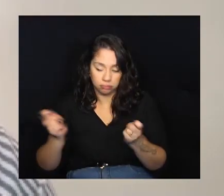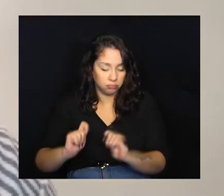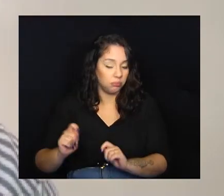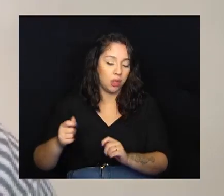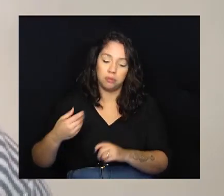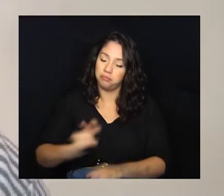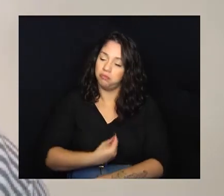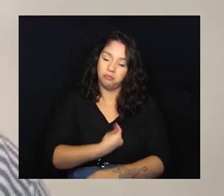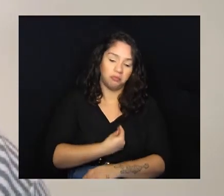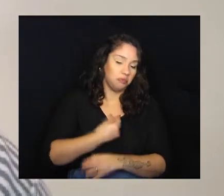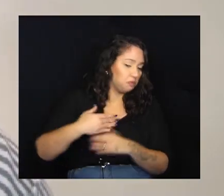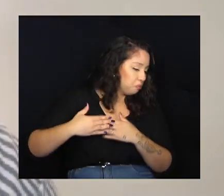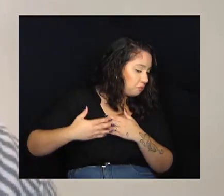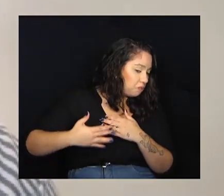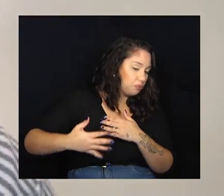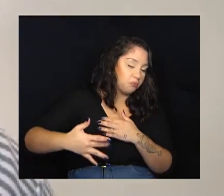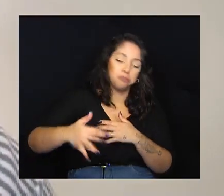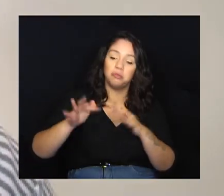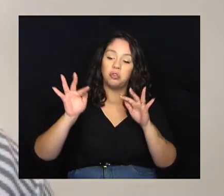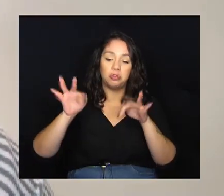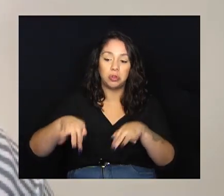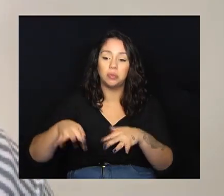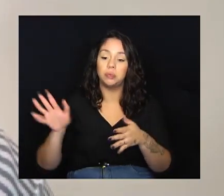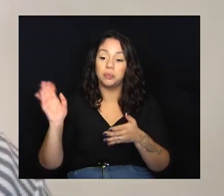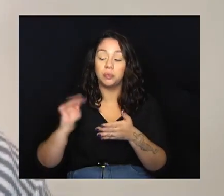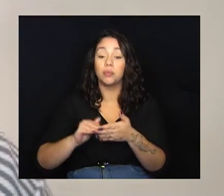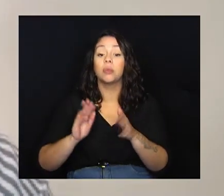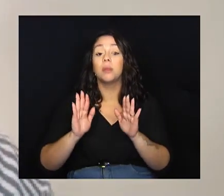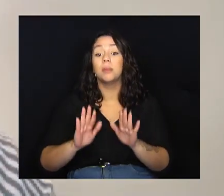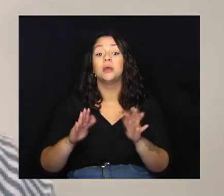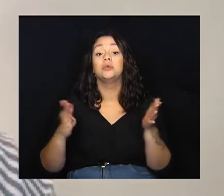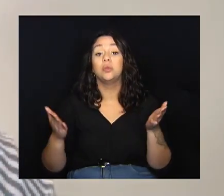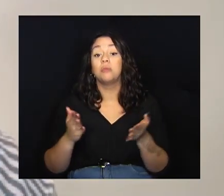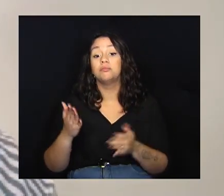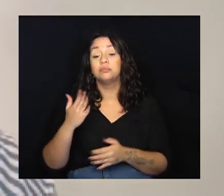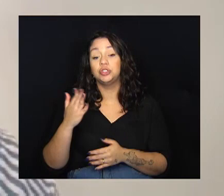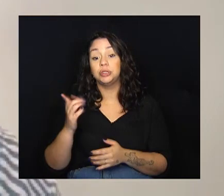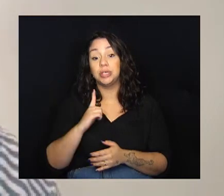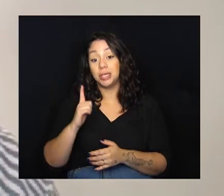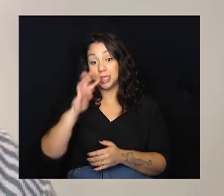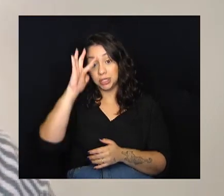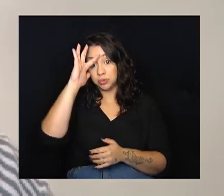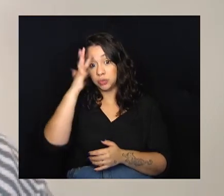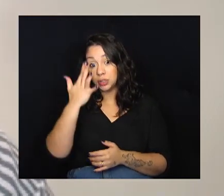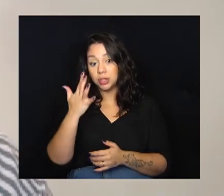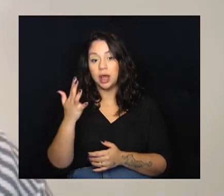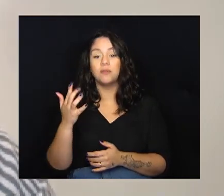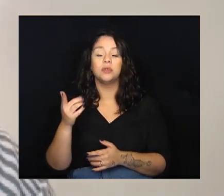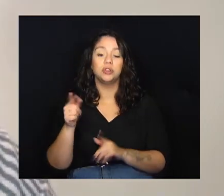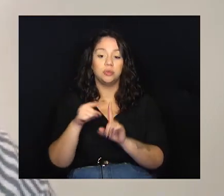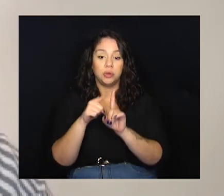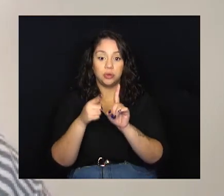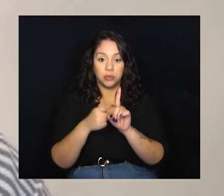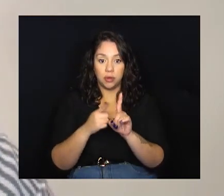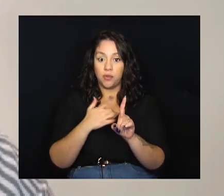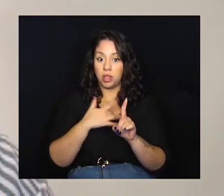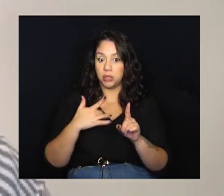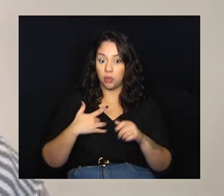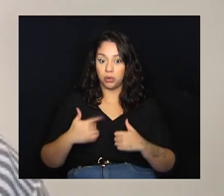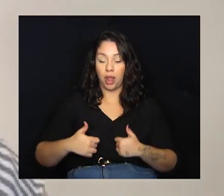ao longo da vida até o fim da sua vida só que a chance de sucesso de uma gestação saudável uma gestação sem